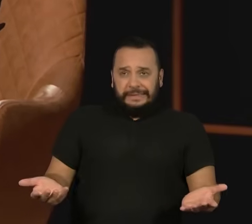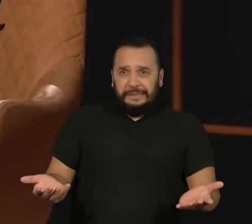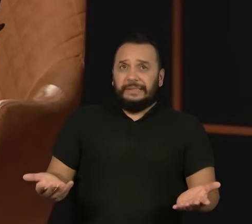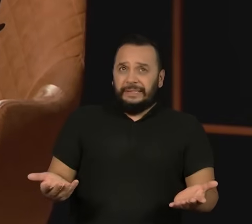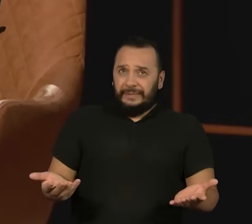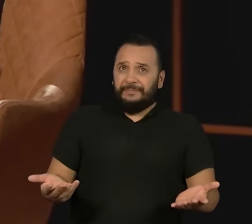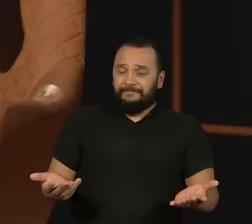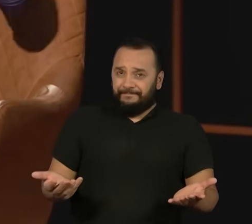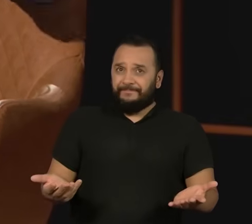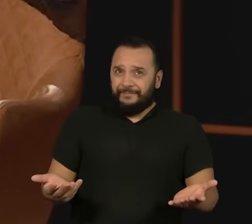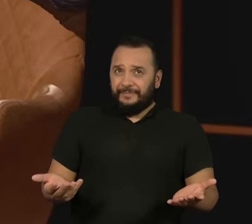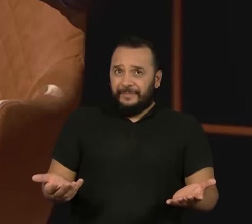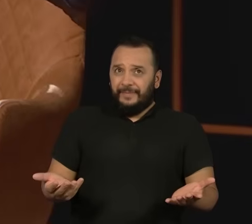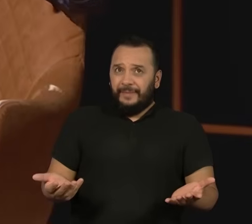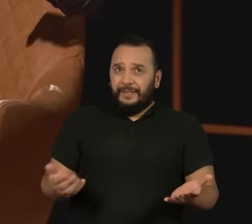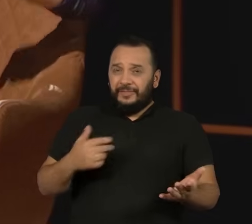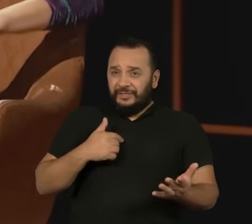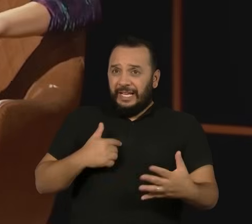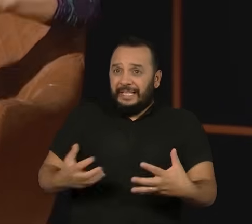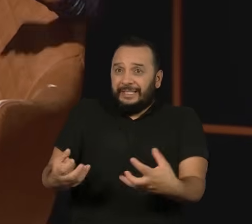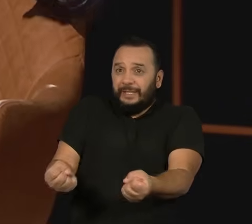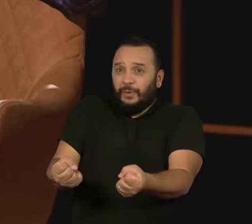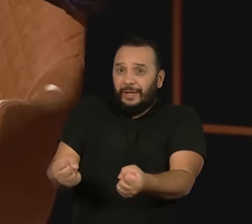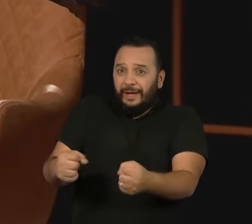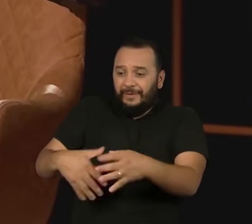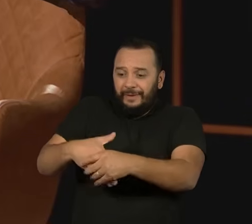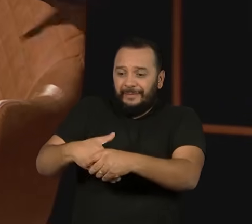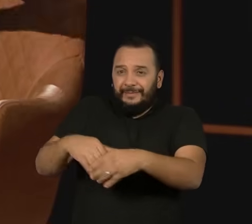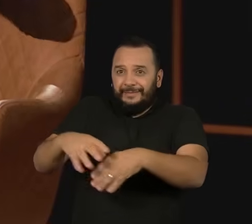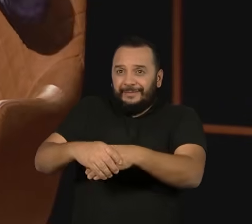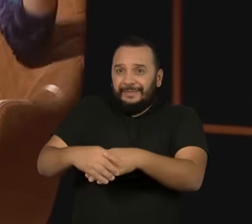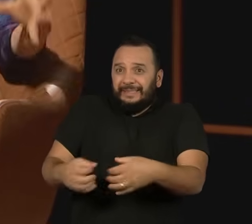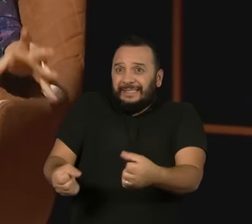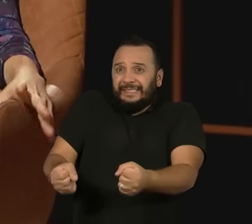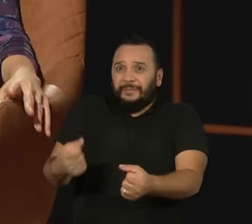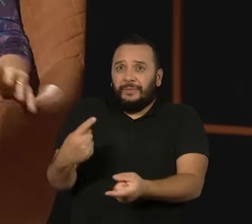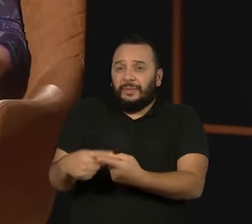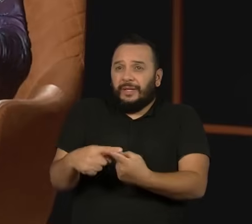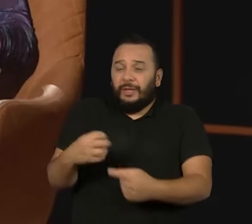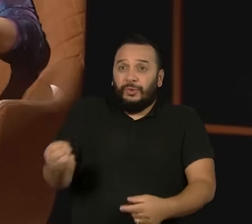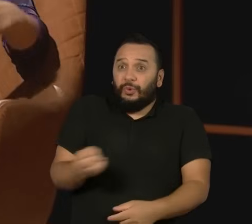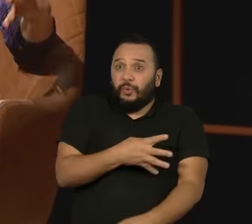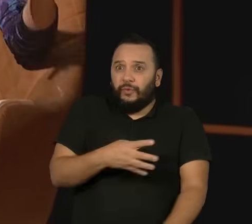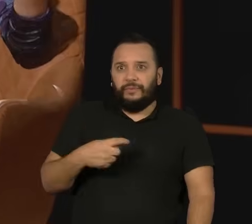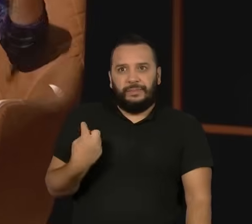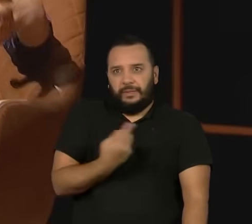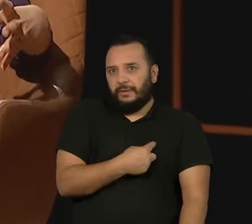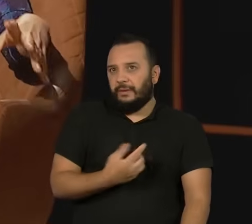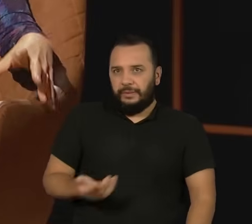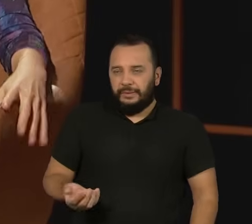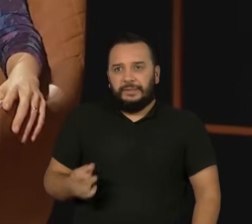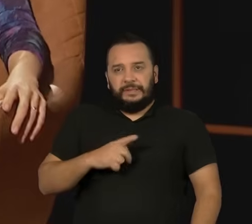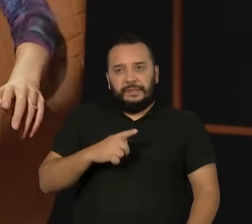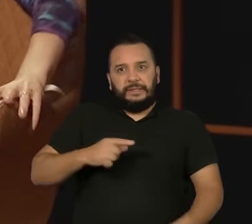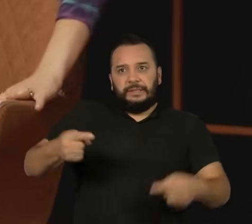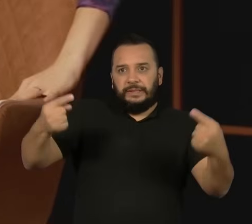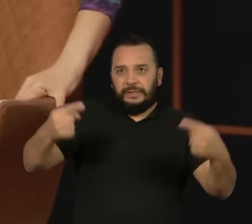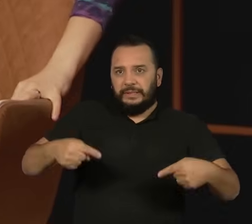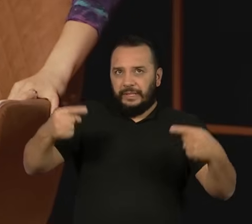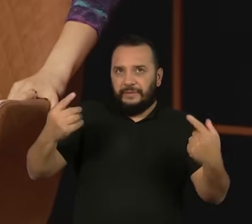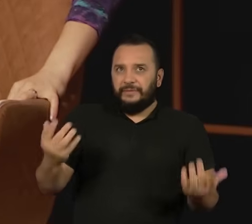a gente segurava na mão do outro, porque era uma coisa tudo muito novo pra gente, muito